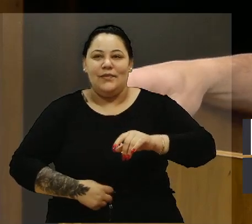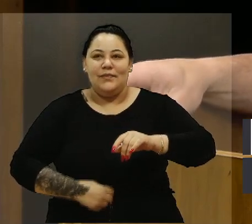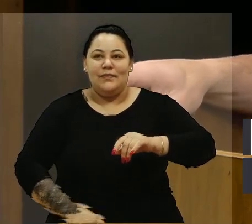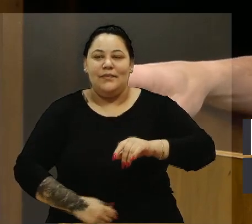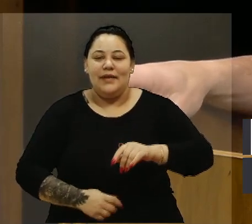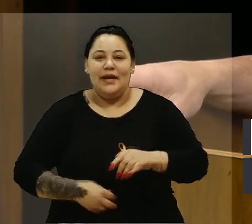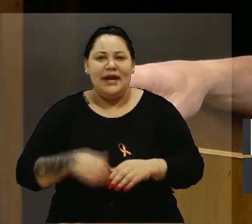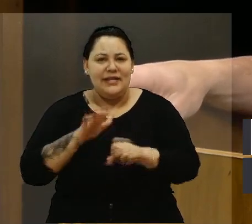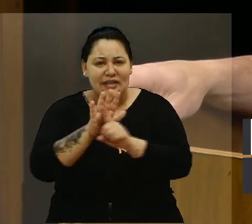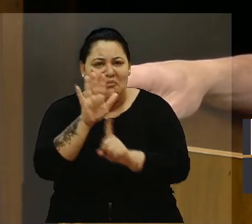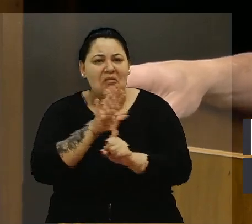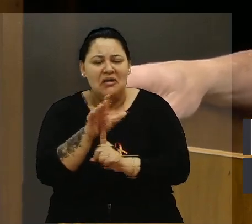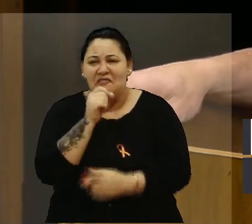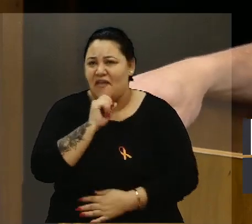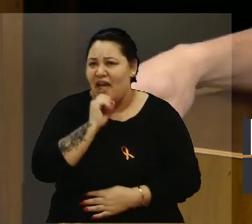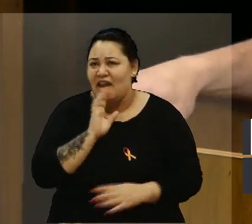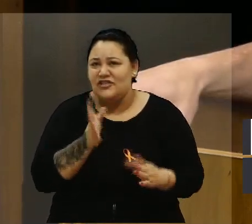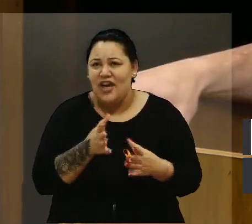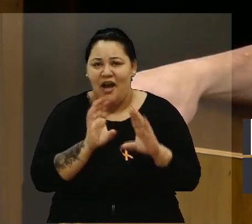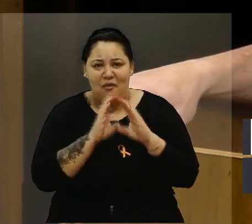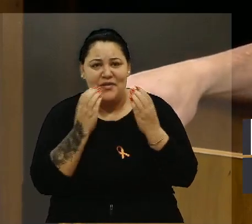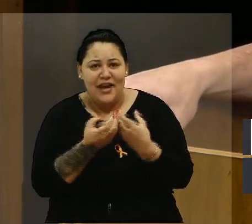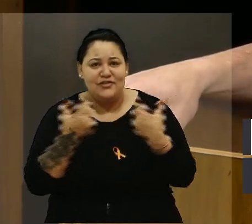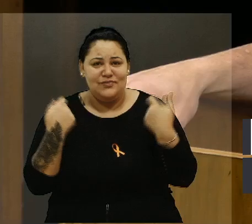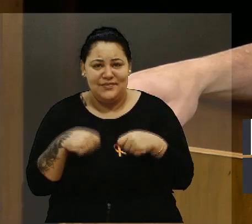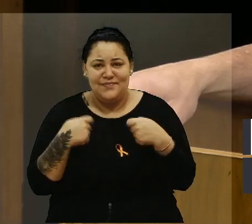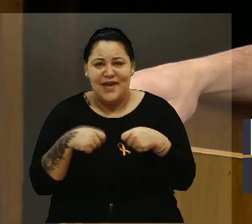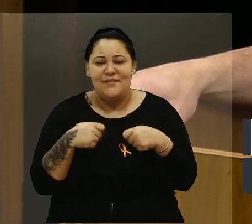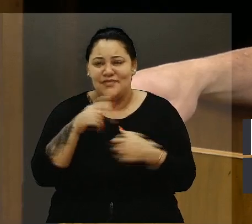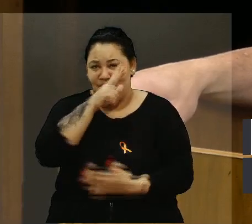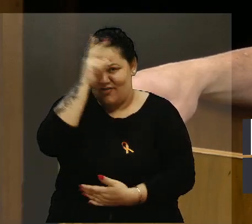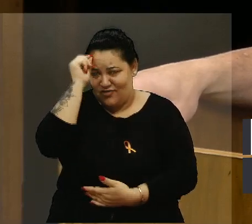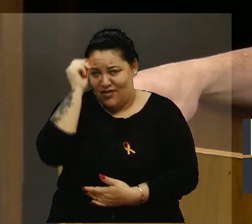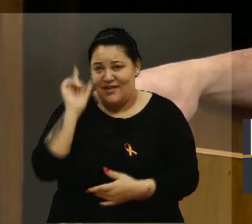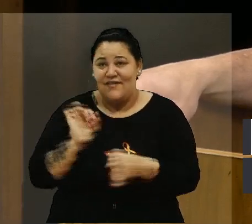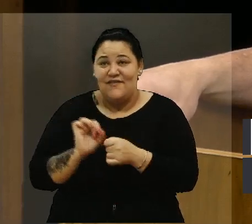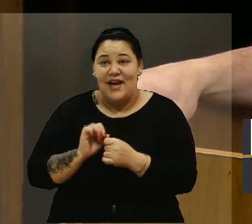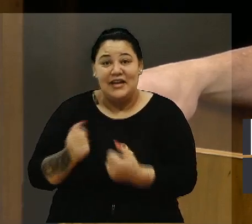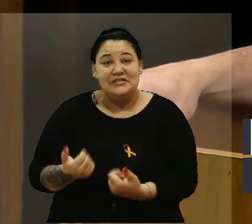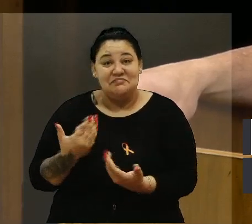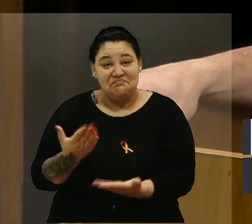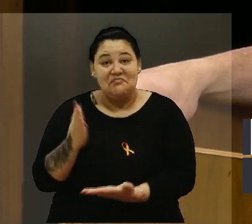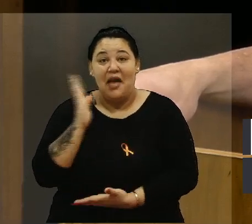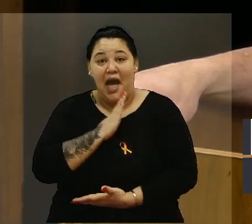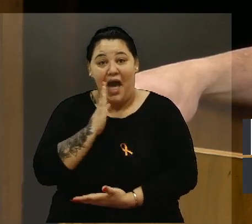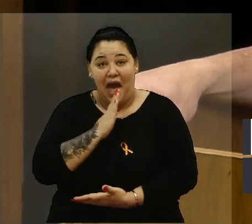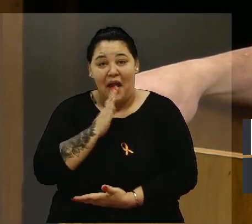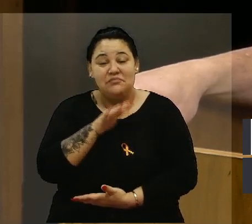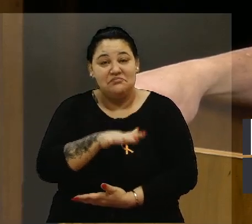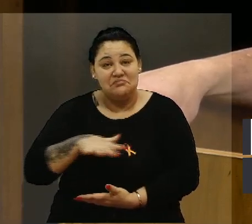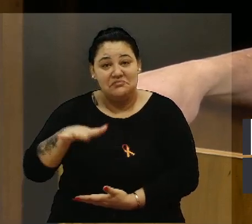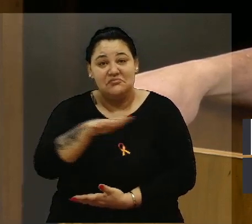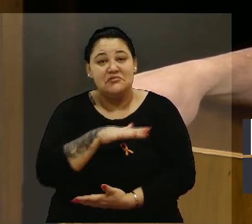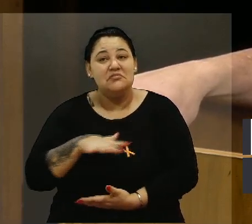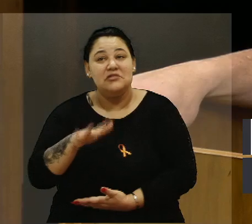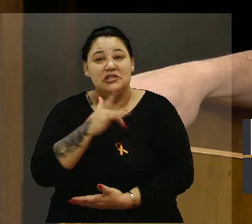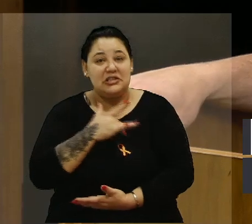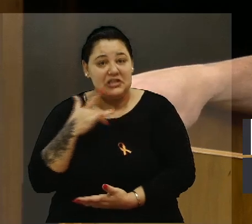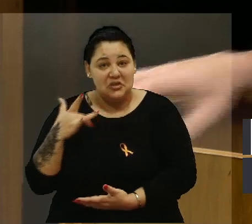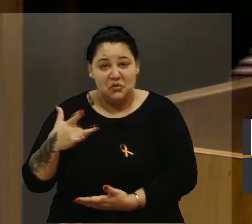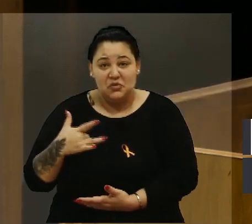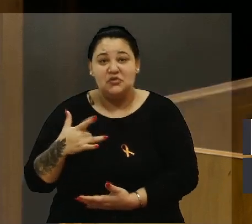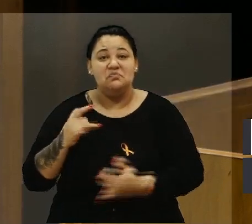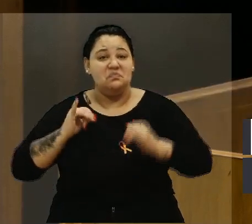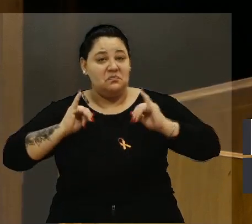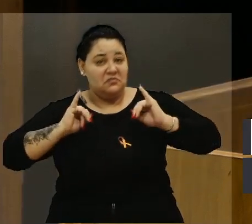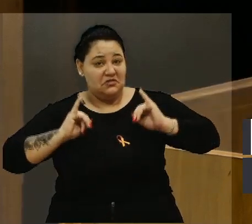Adiló, que vem fazendo entregas seguidas na saúde, na área da educação, na área do lazer, e